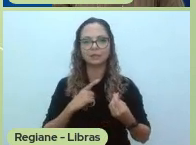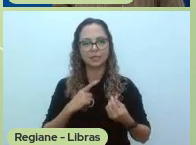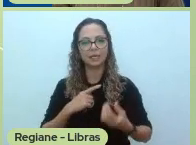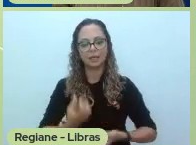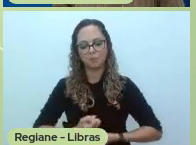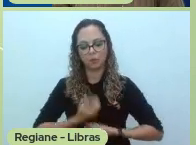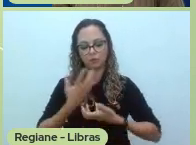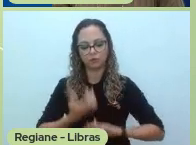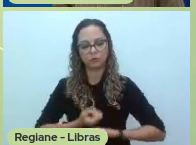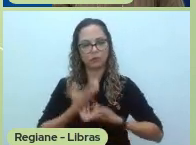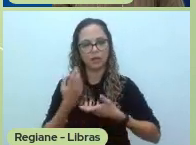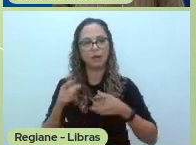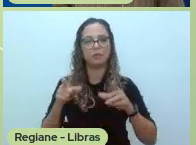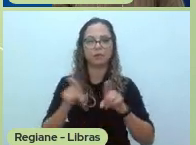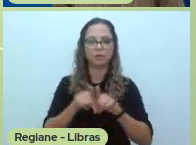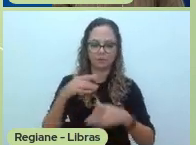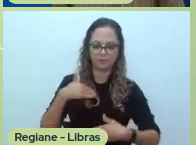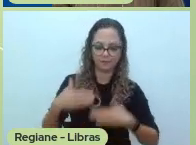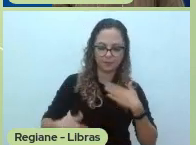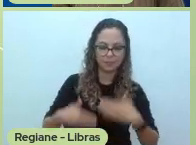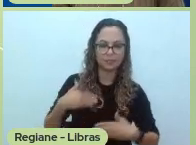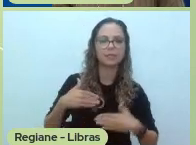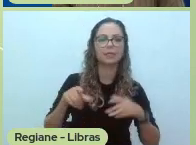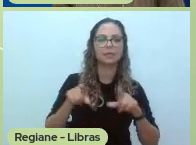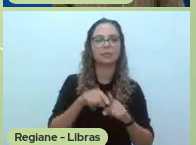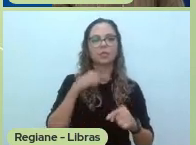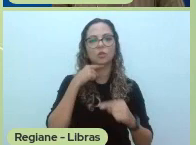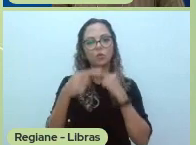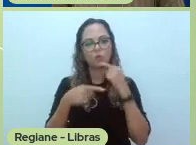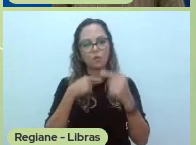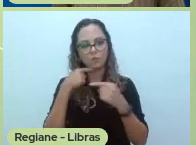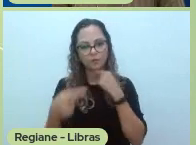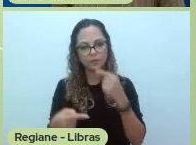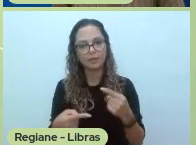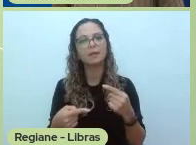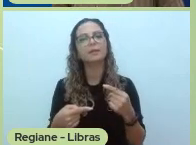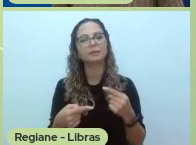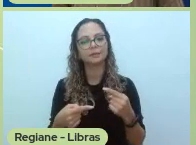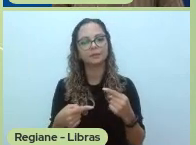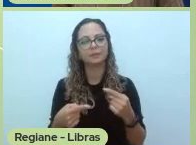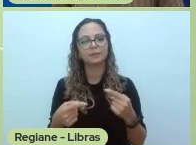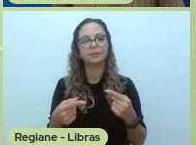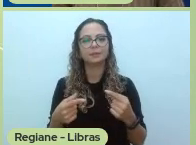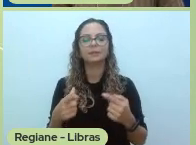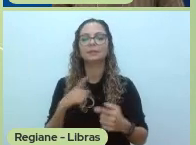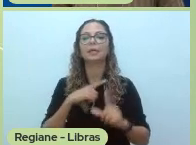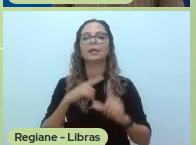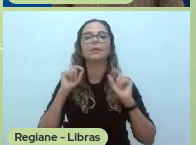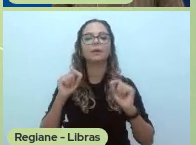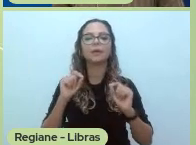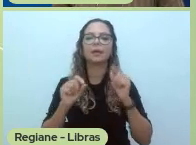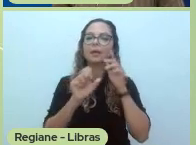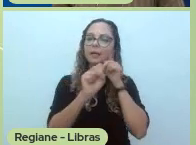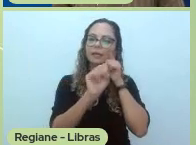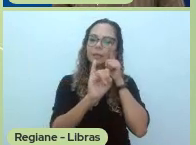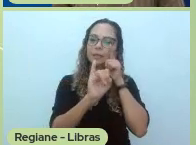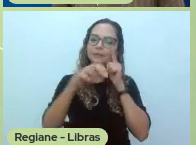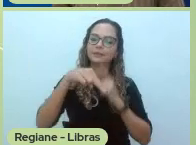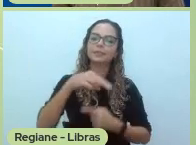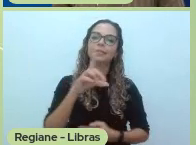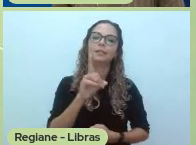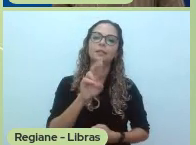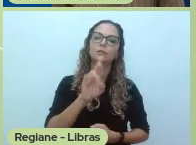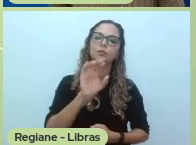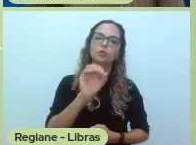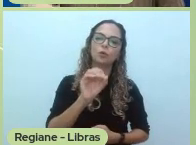de dúvidas. Alguém comentou sobre a questão feminina, né? Síndrome da impostora, ela bate nessa hora também, você não sabe se vai dar